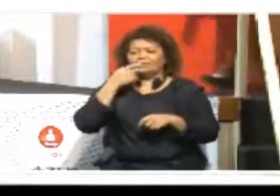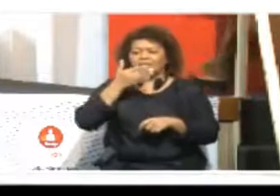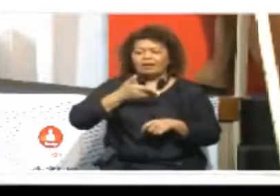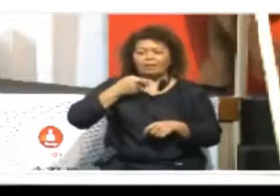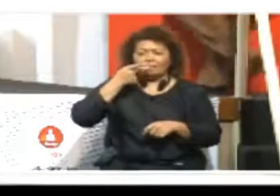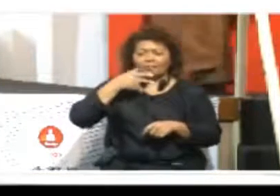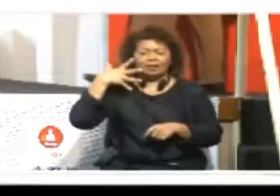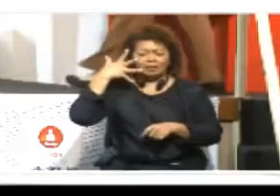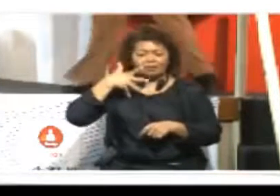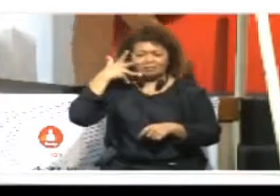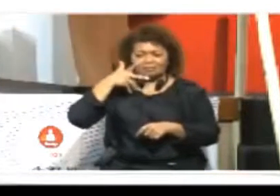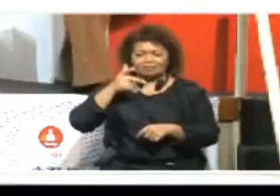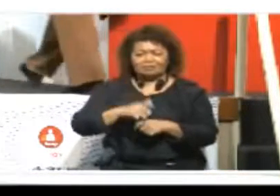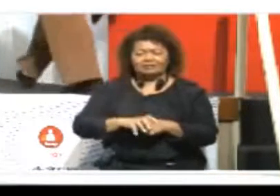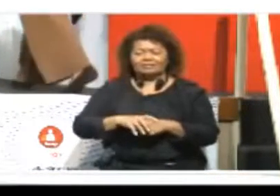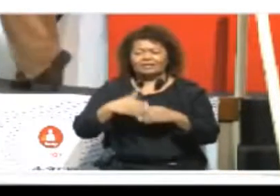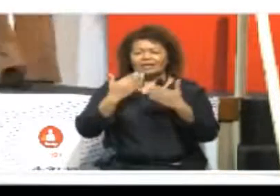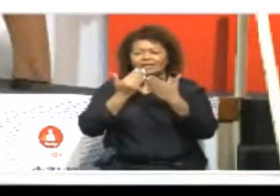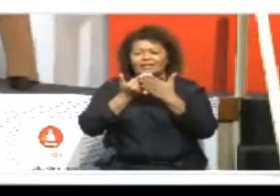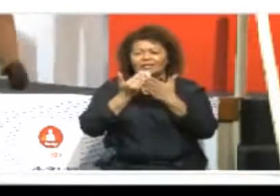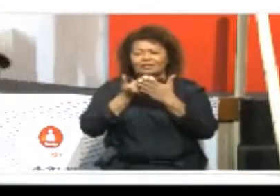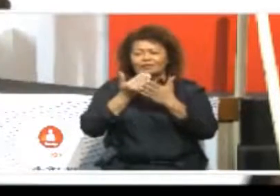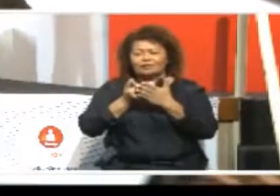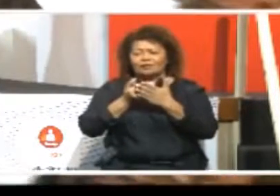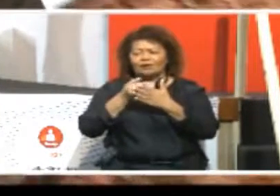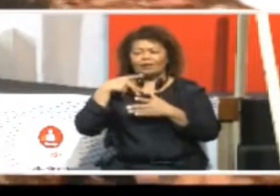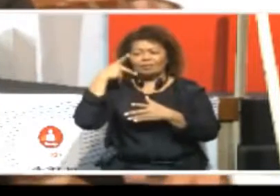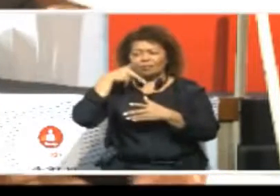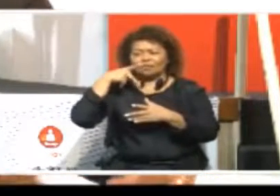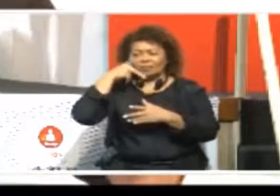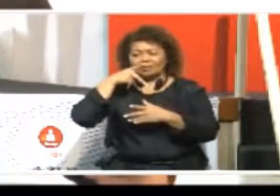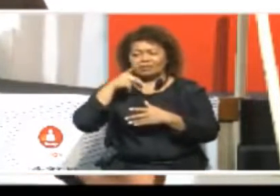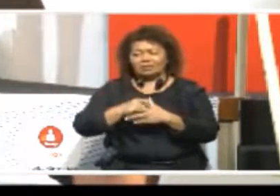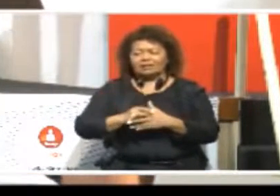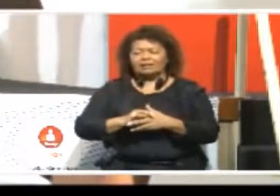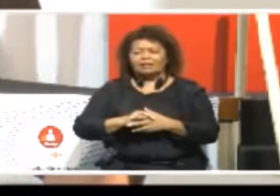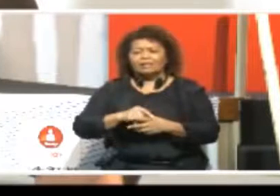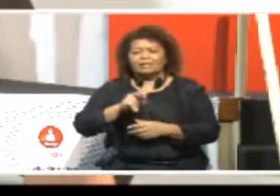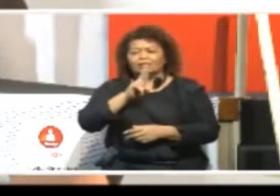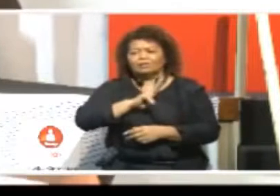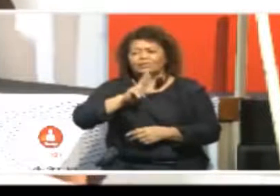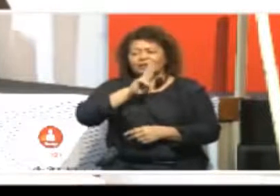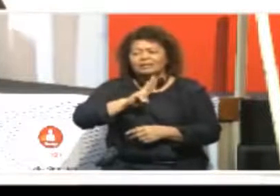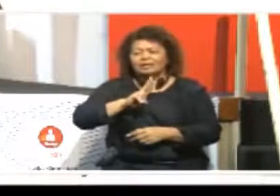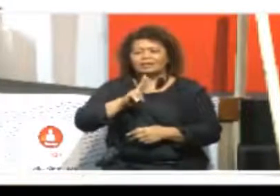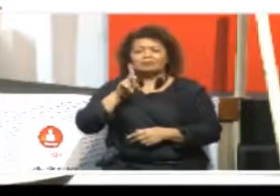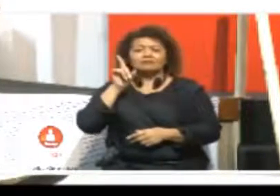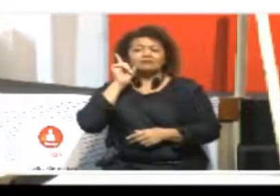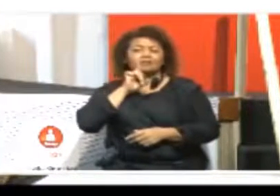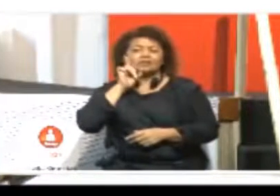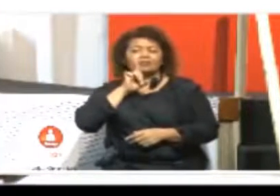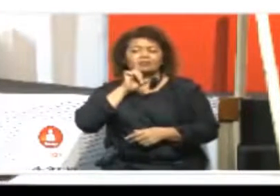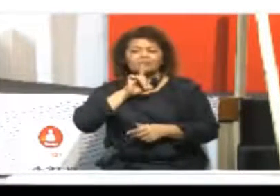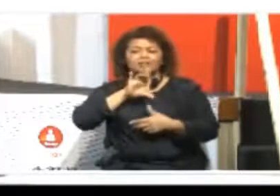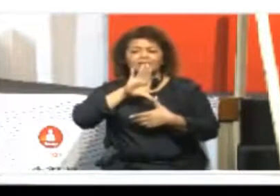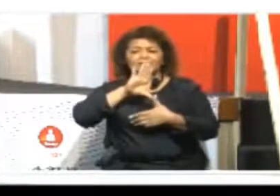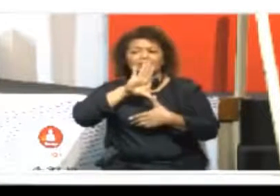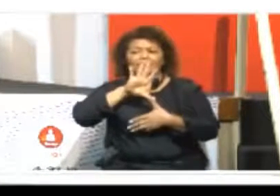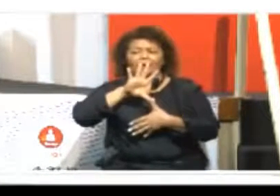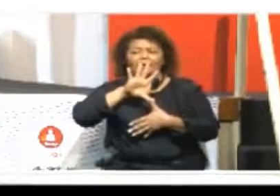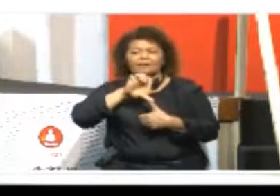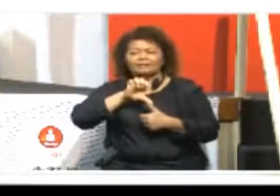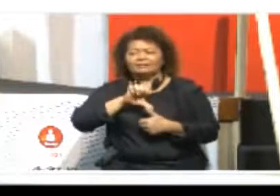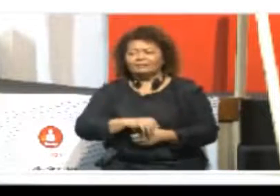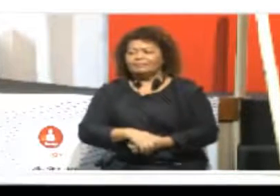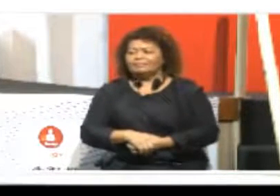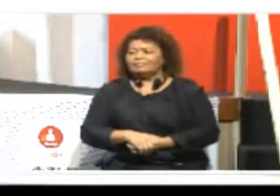de Política e Gestão Pública Ambiental da Universidade de Indiana, nos Estados Unidos. Por gentileza, queira também tomar o seu